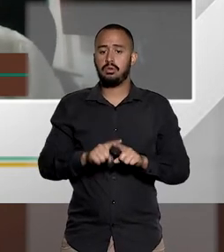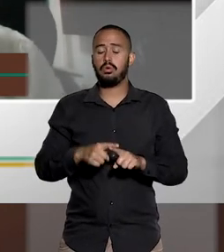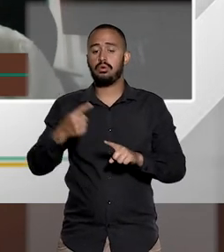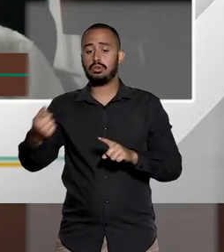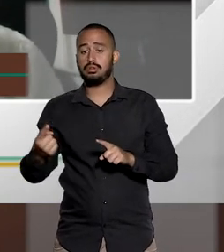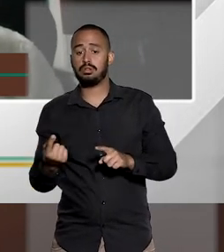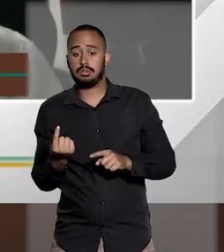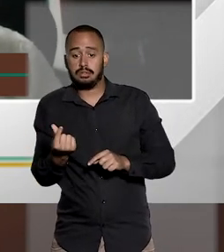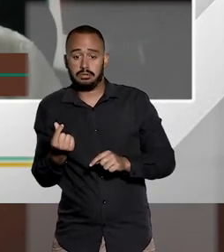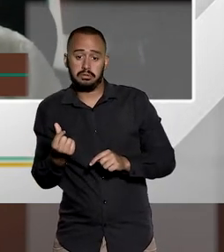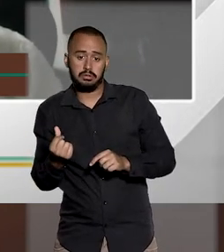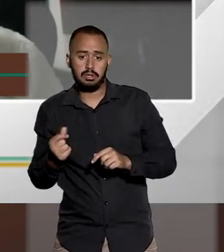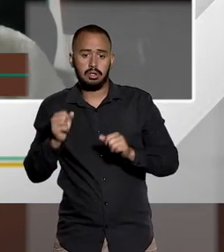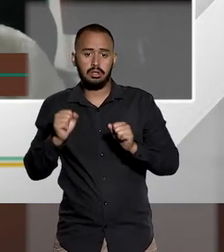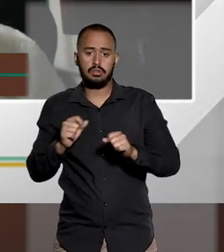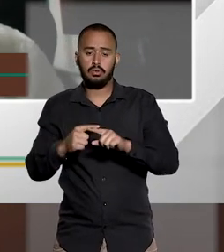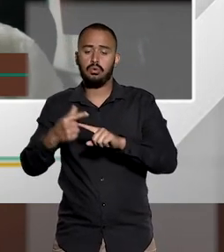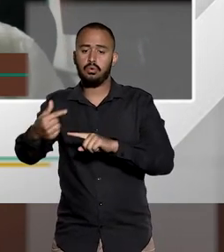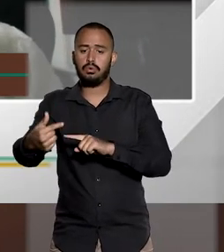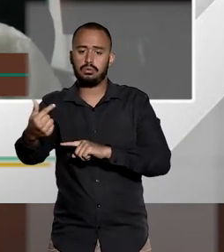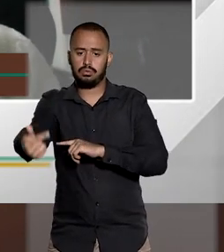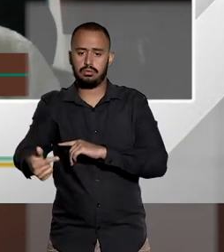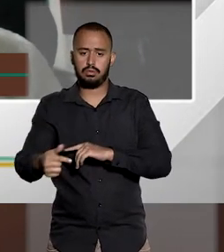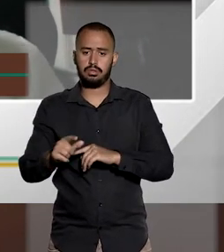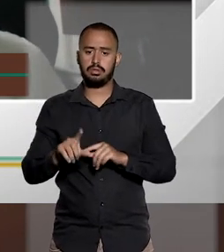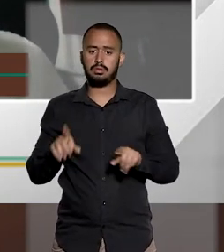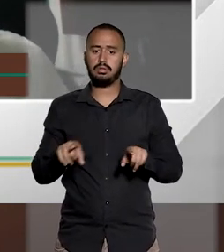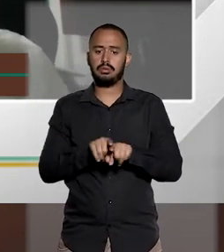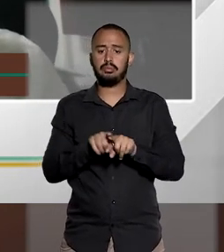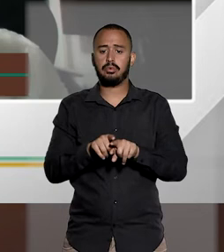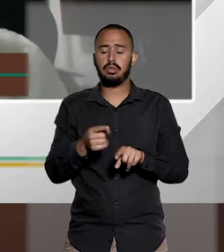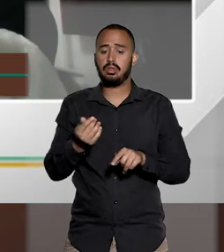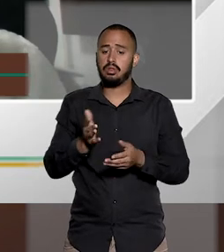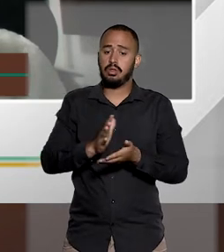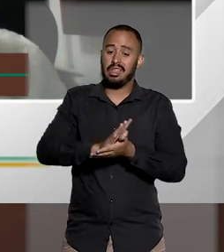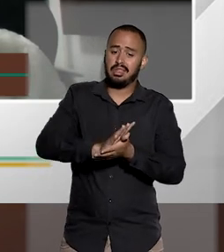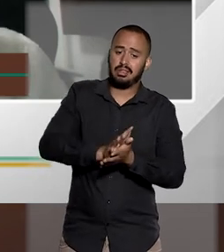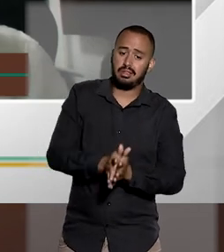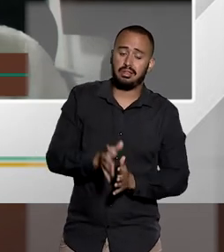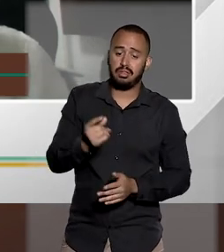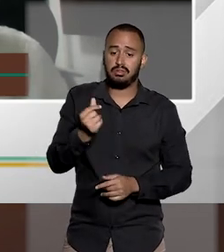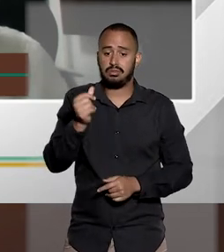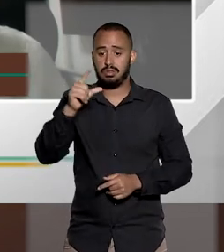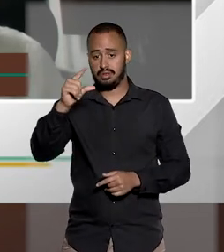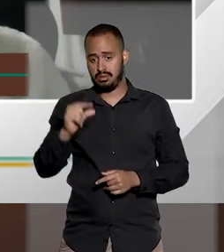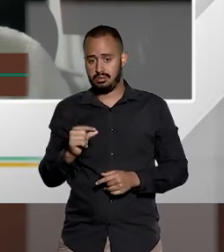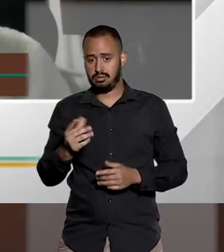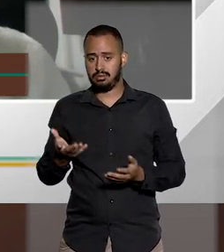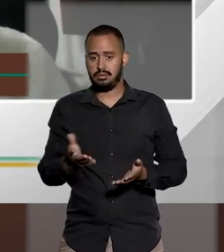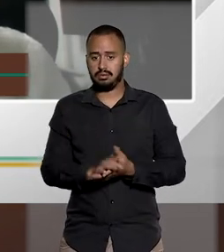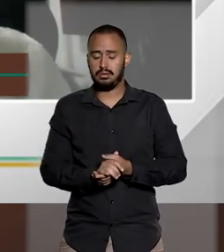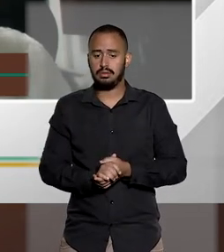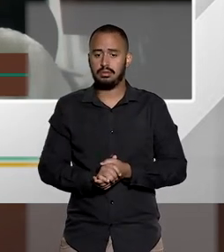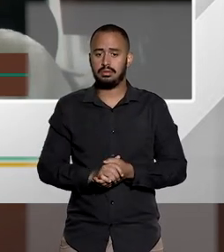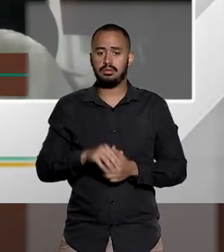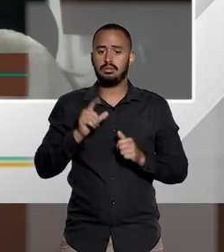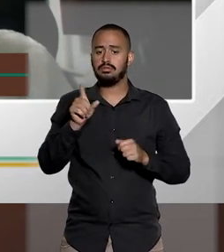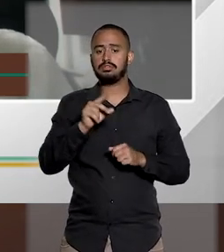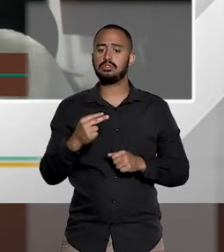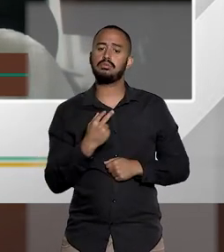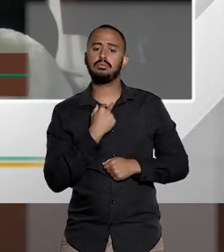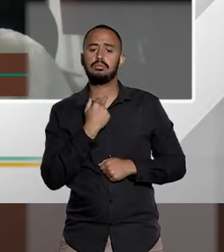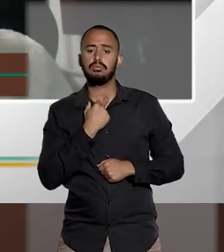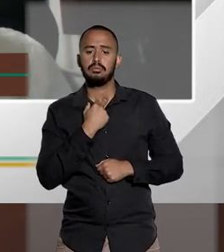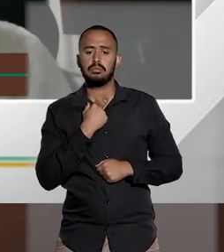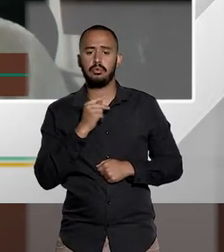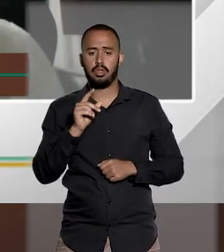de receita, ela diz expressamente que é para favorecer a modicidade da tarifa. Então, o que eu argumento é o seguinte: você não pode,